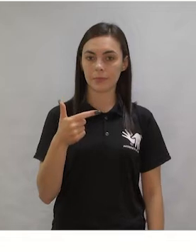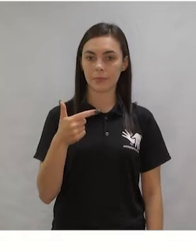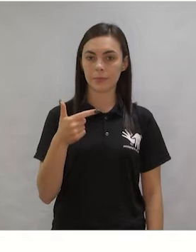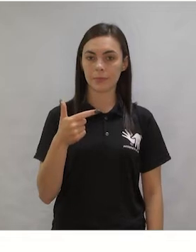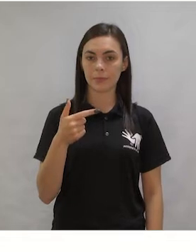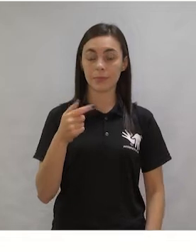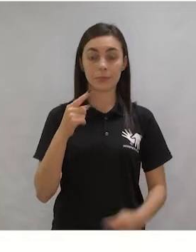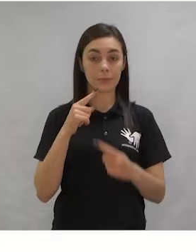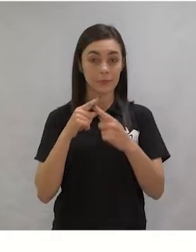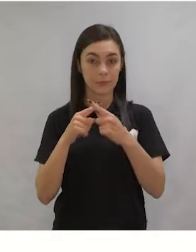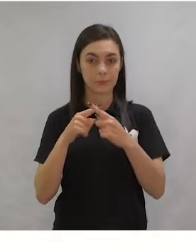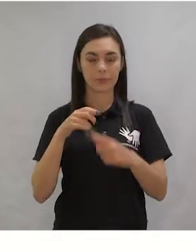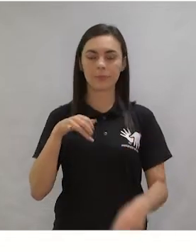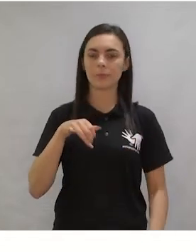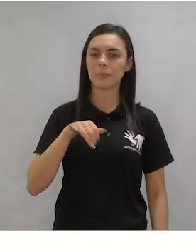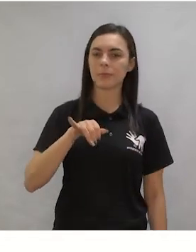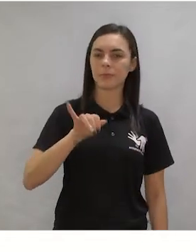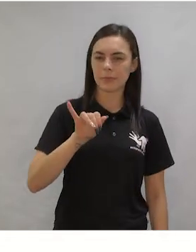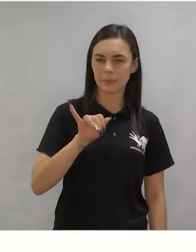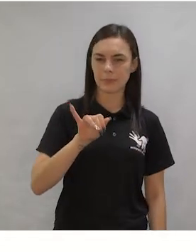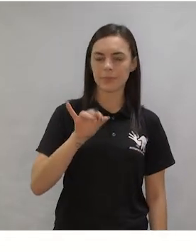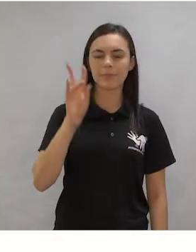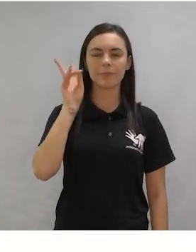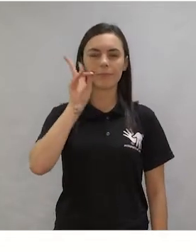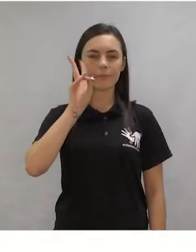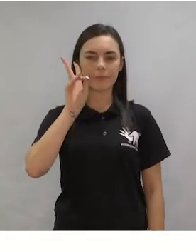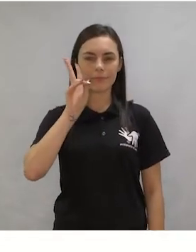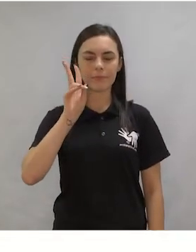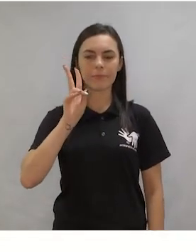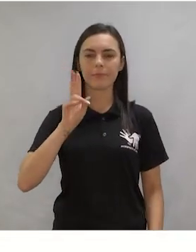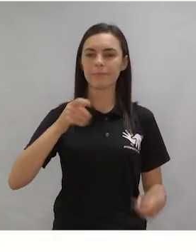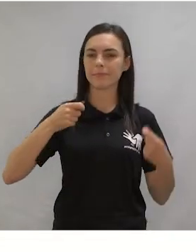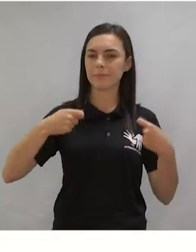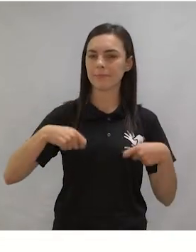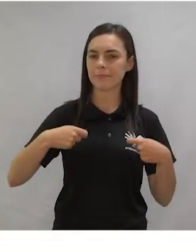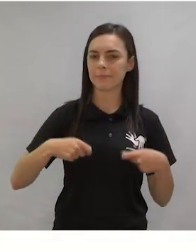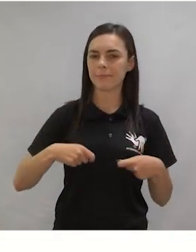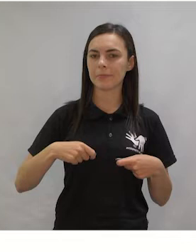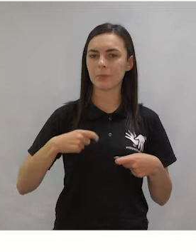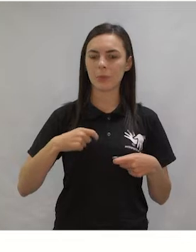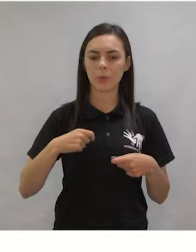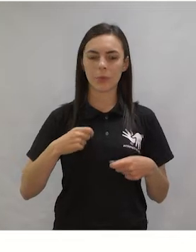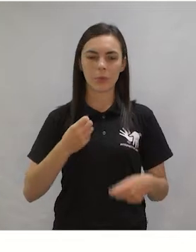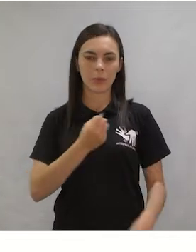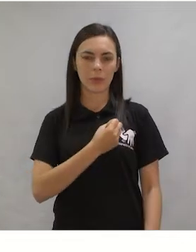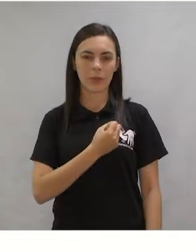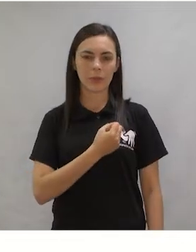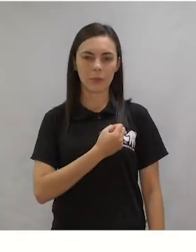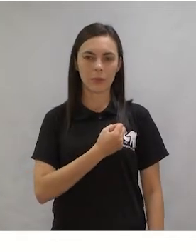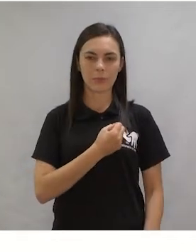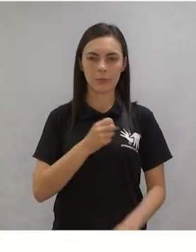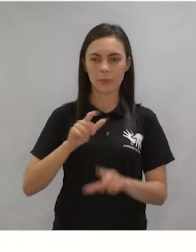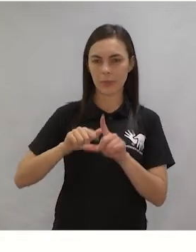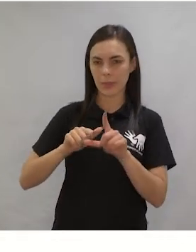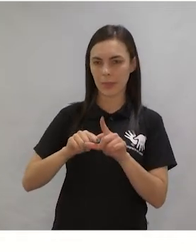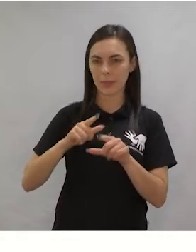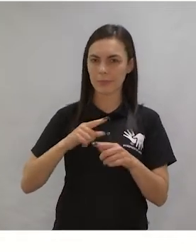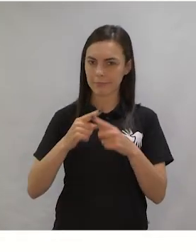2 vezes o y, né? Lembrando que eu tenho sempre uma multiplicação ali no